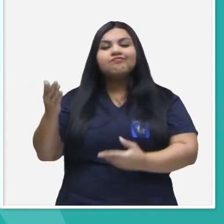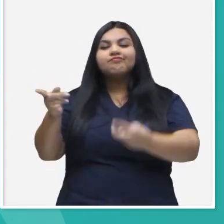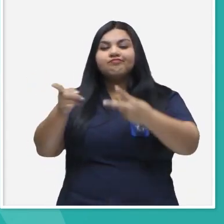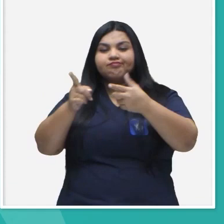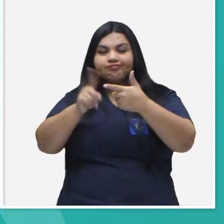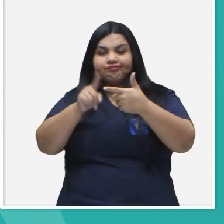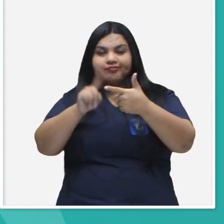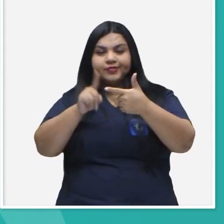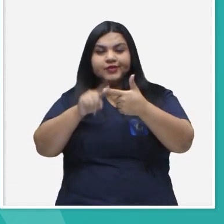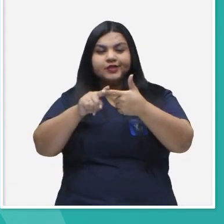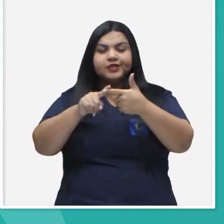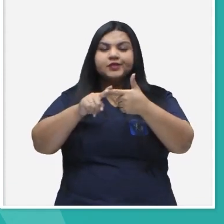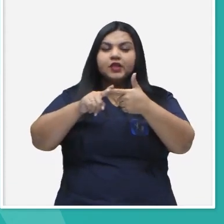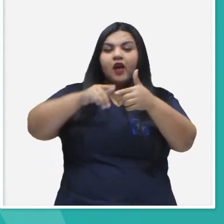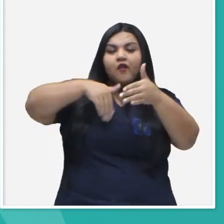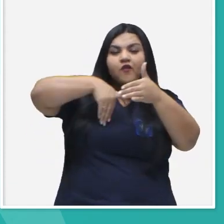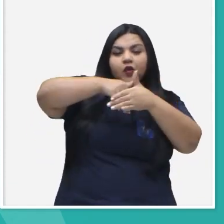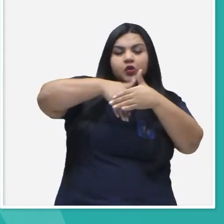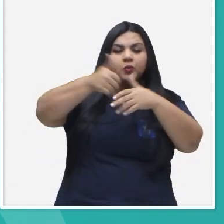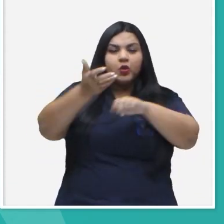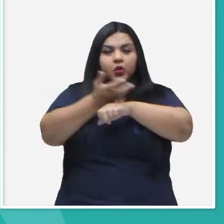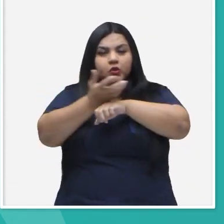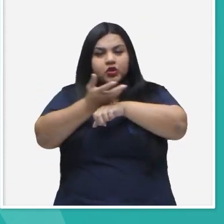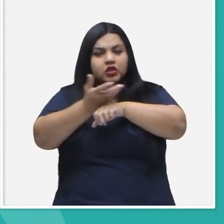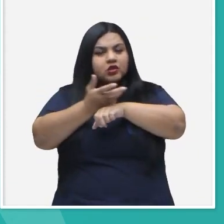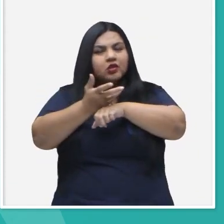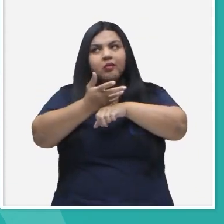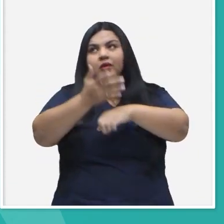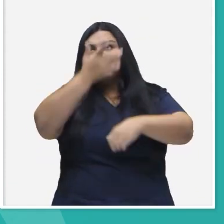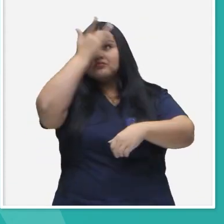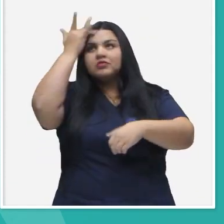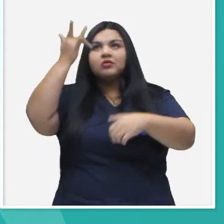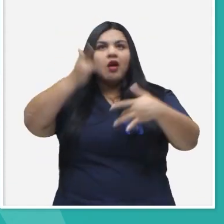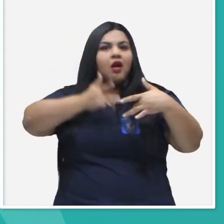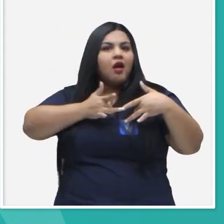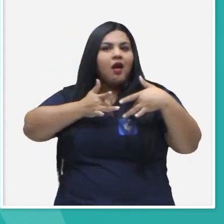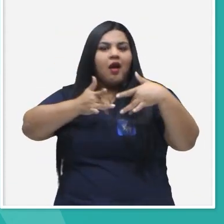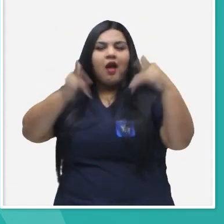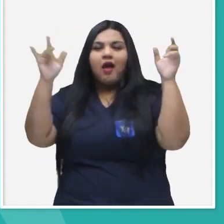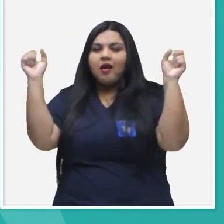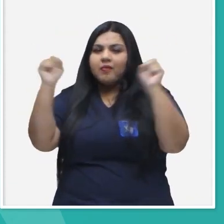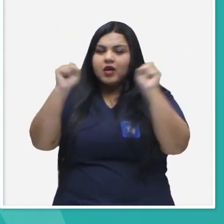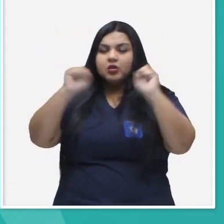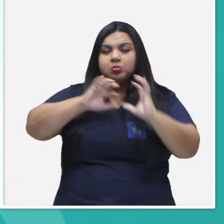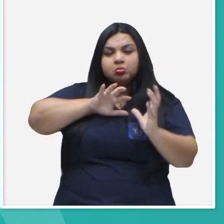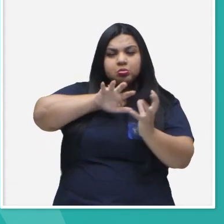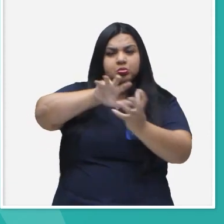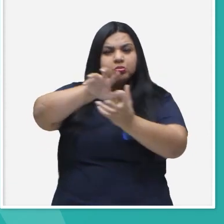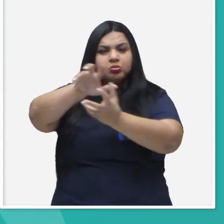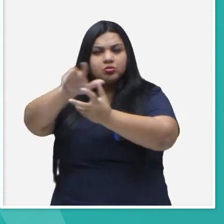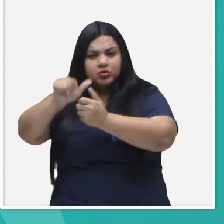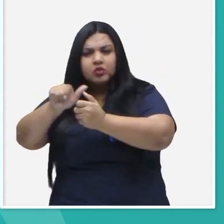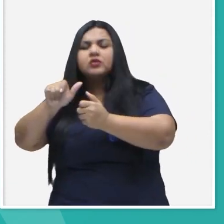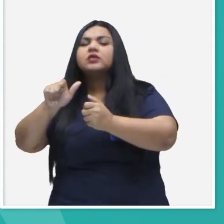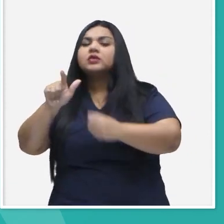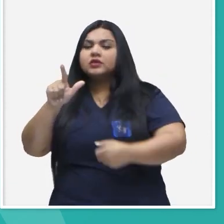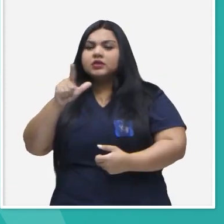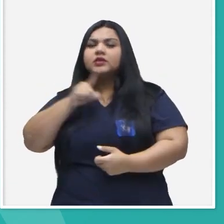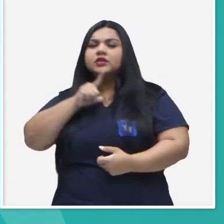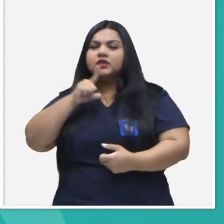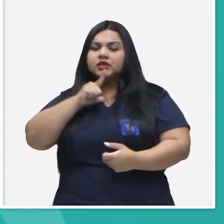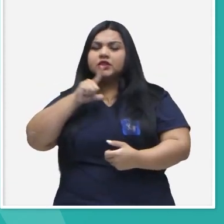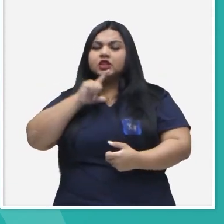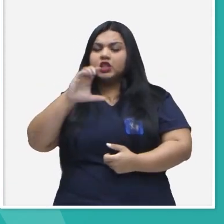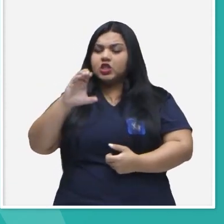campo, ele é a paixão nacional, ele é super reconhecido no mundo inteiro, né? Tanto é que nós temos aí a